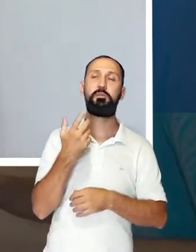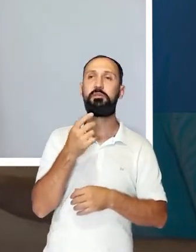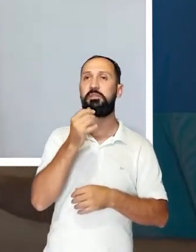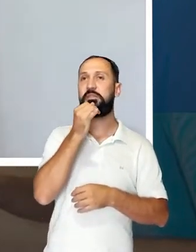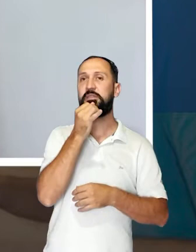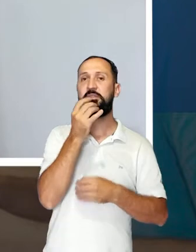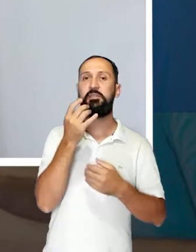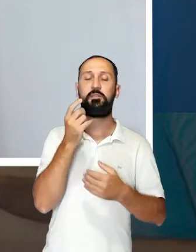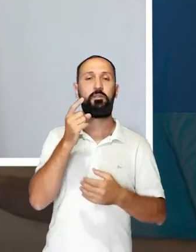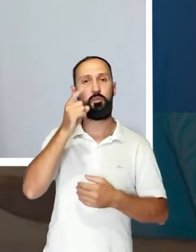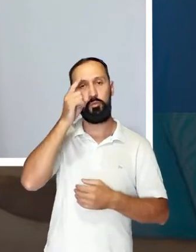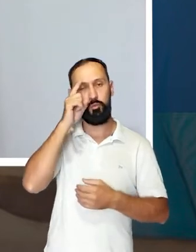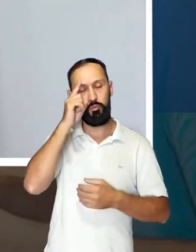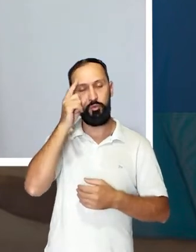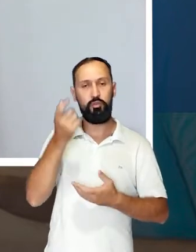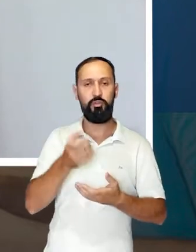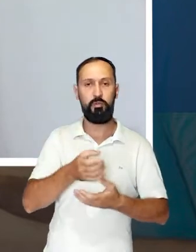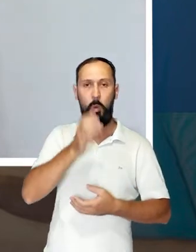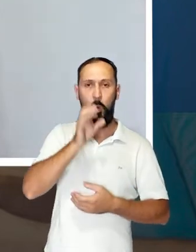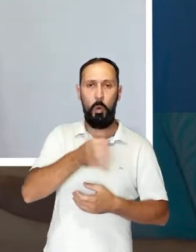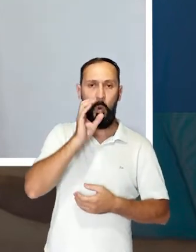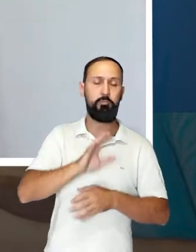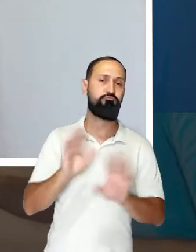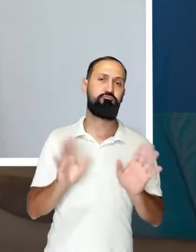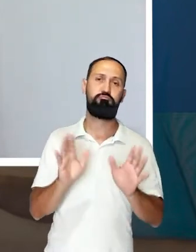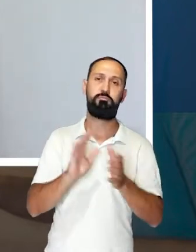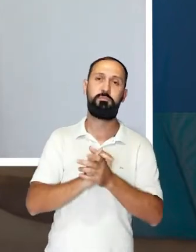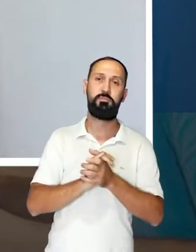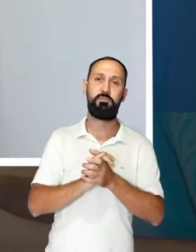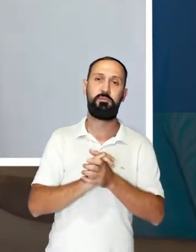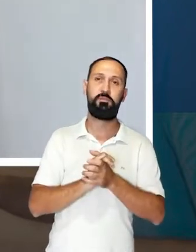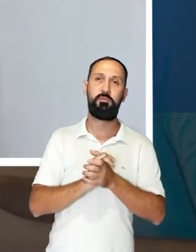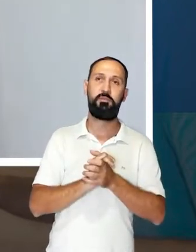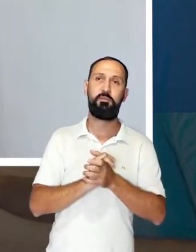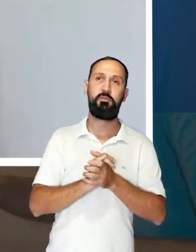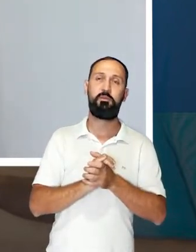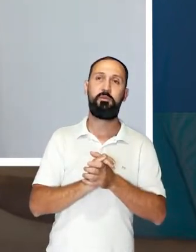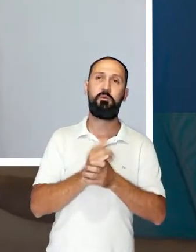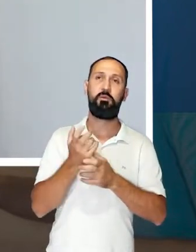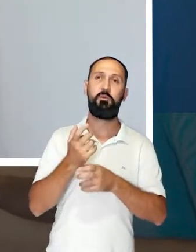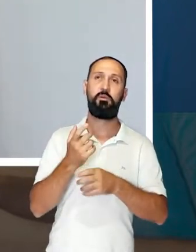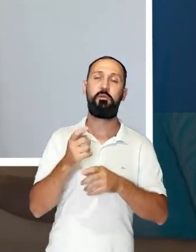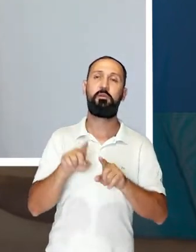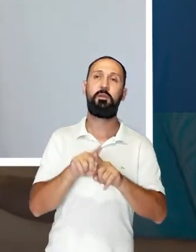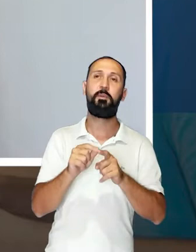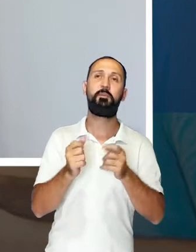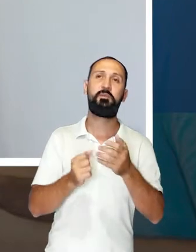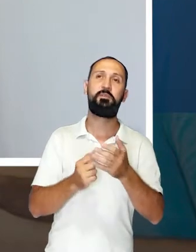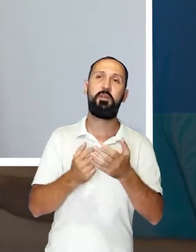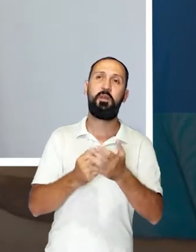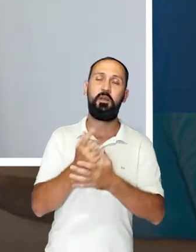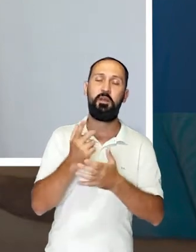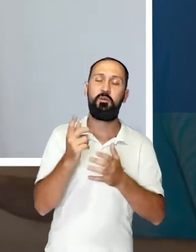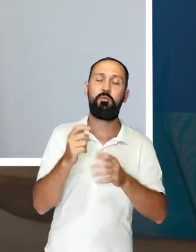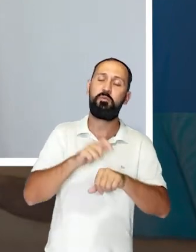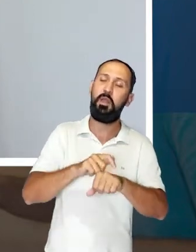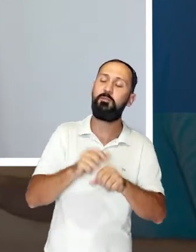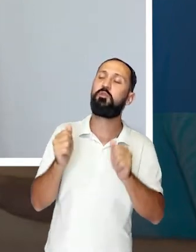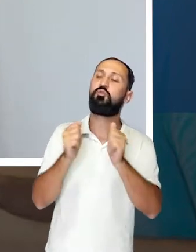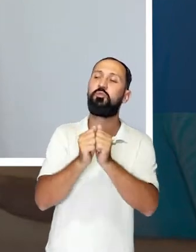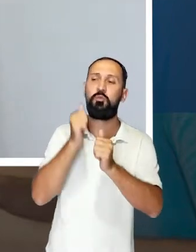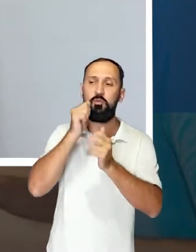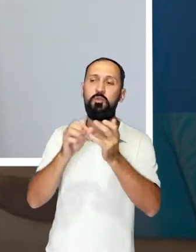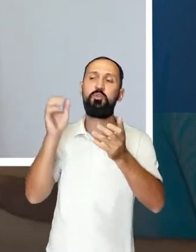tornar, digamos assim, não pode tomar todo o seu dia, mas o tempo para você tomar um belo vinho com a